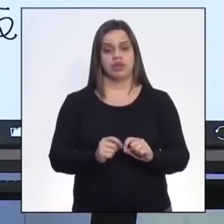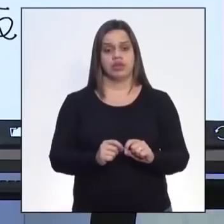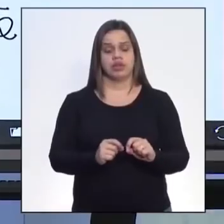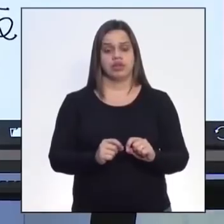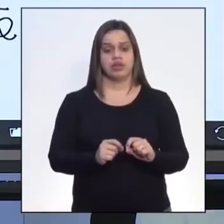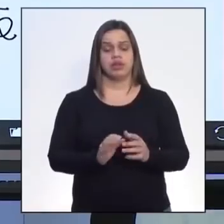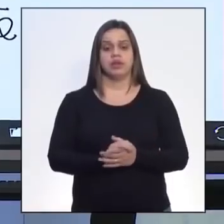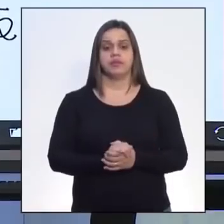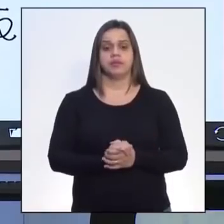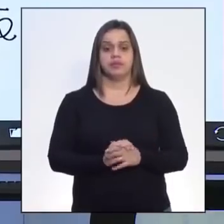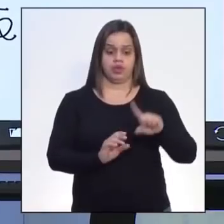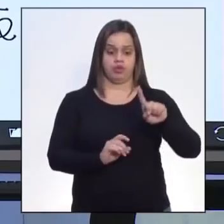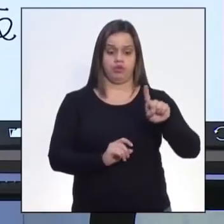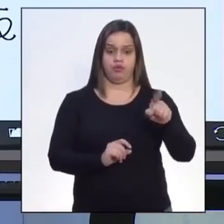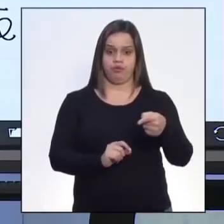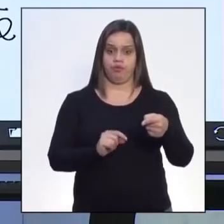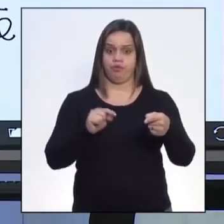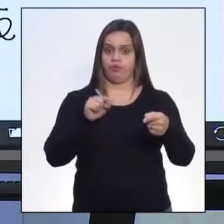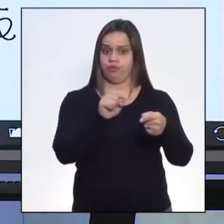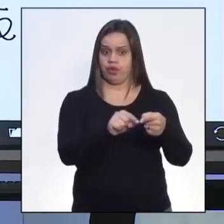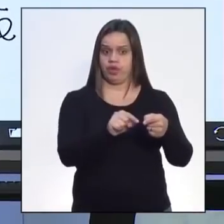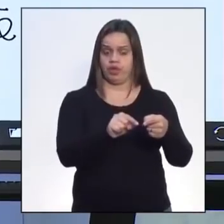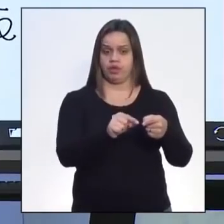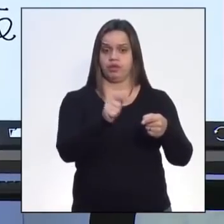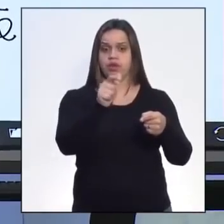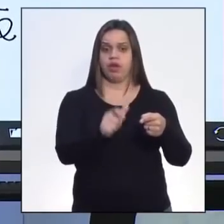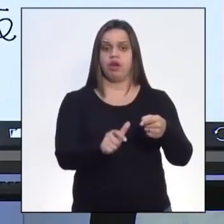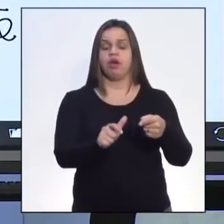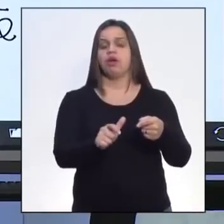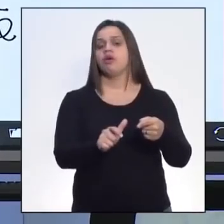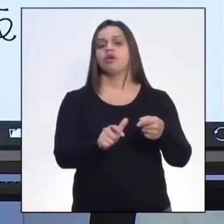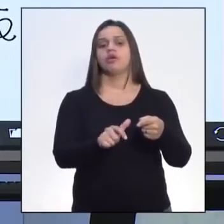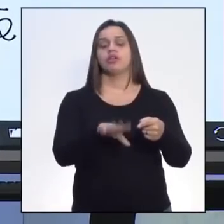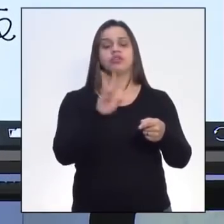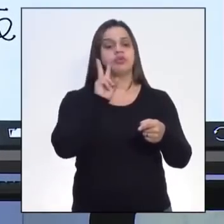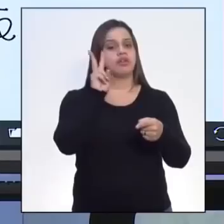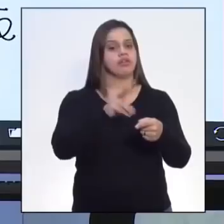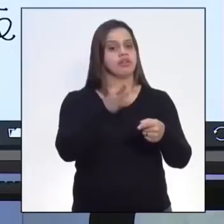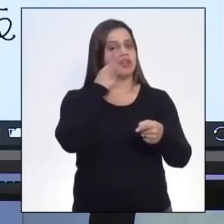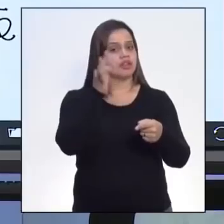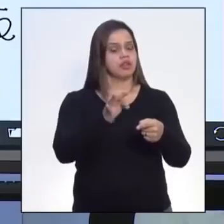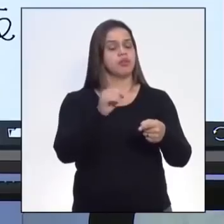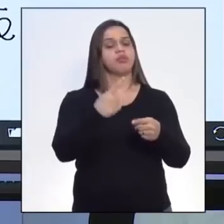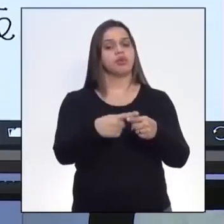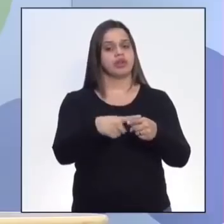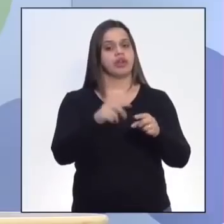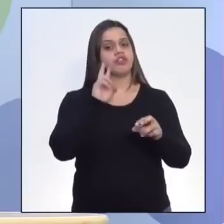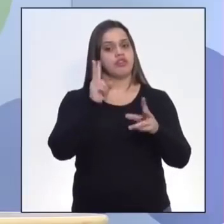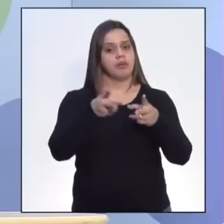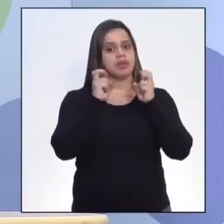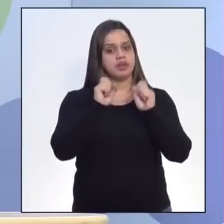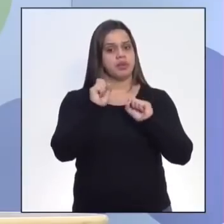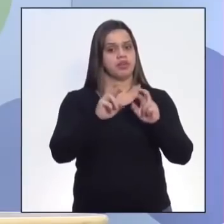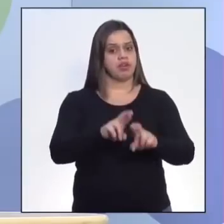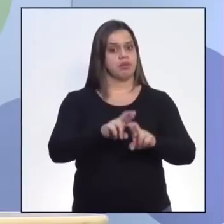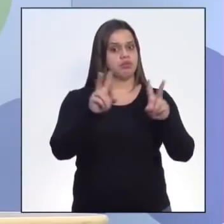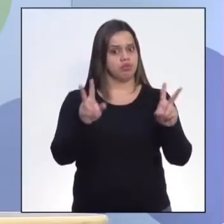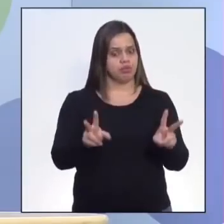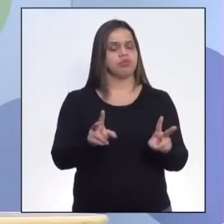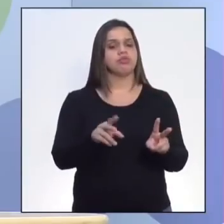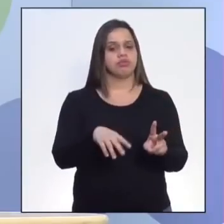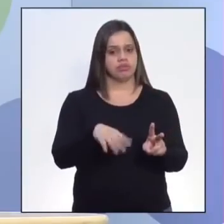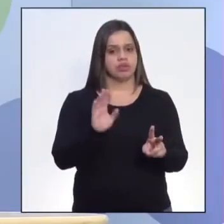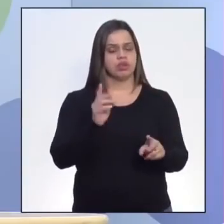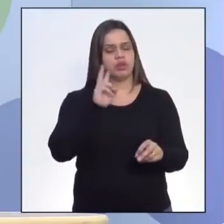casa decimal, nesse caso, faz muita diferença, não é verdade, Jonas? Como que faz? Imagina